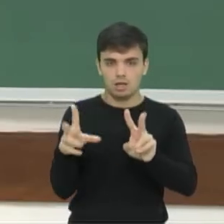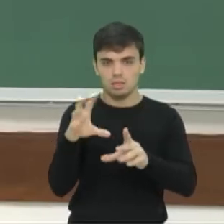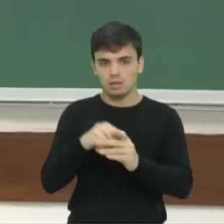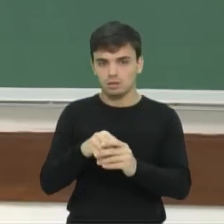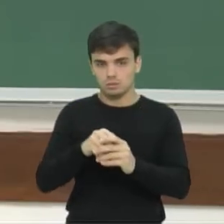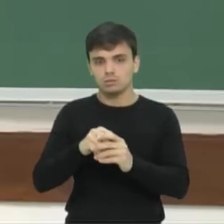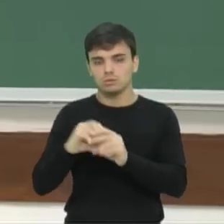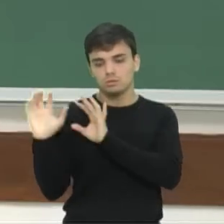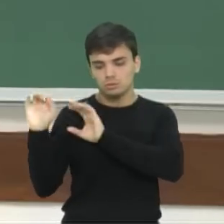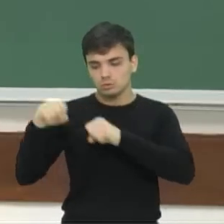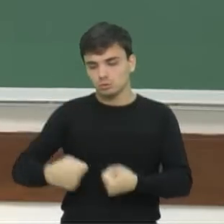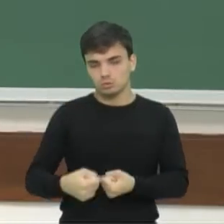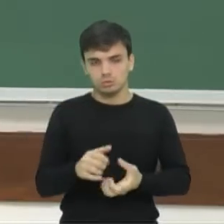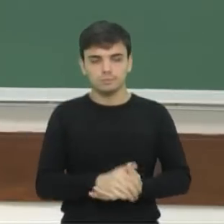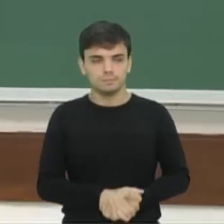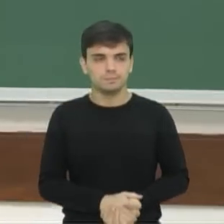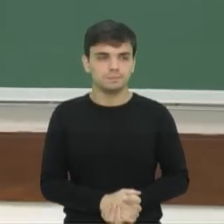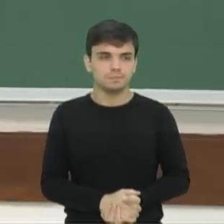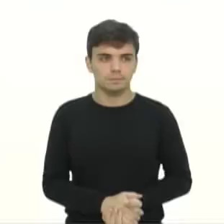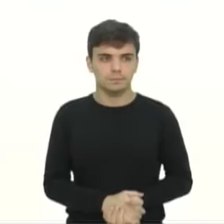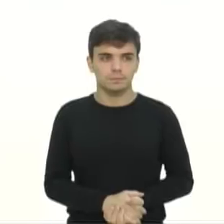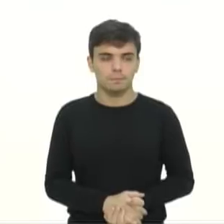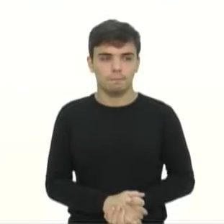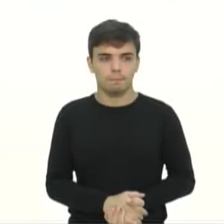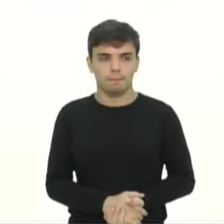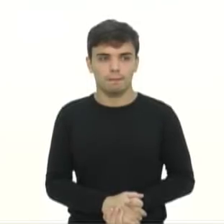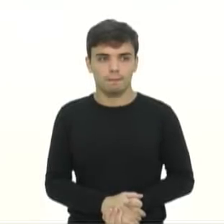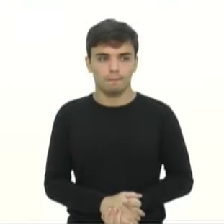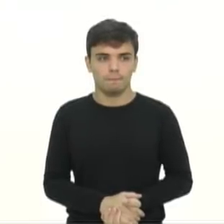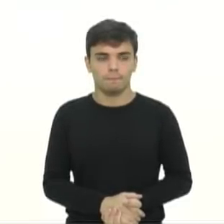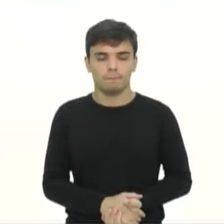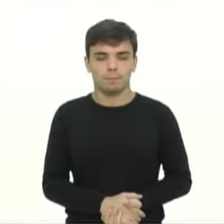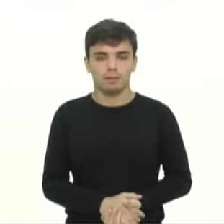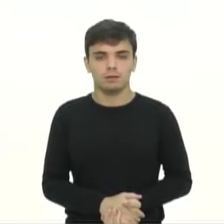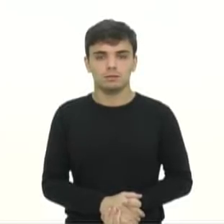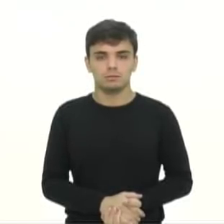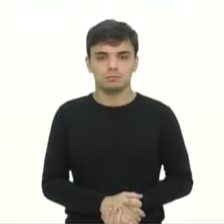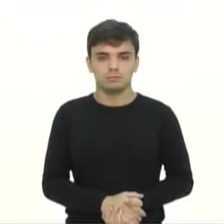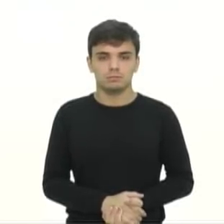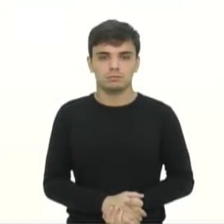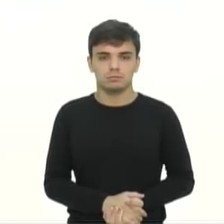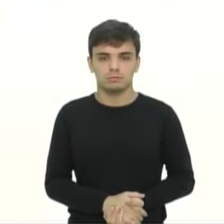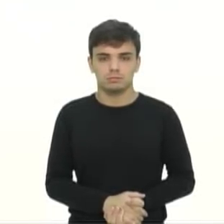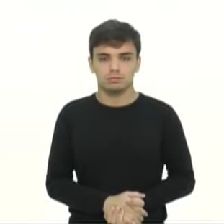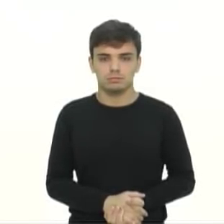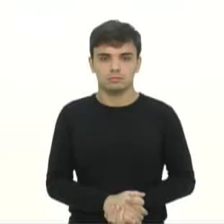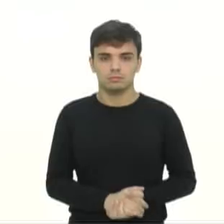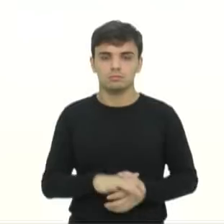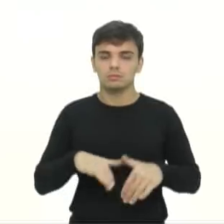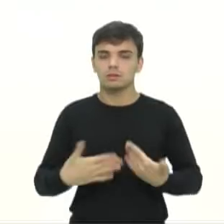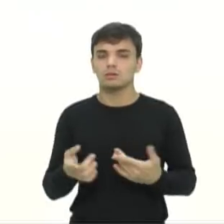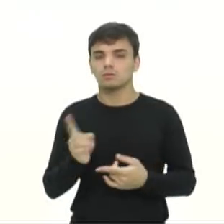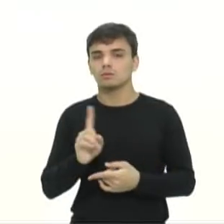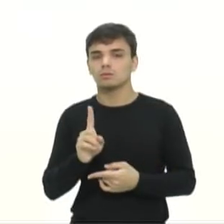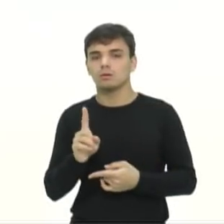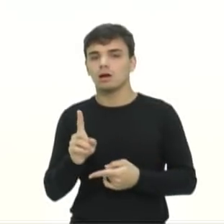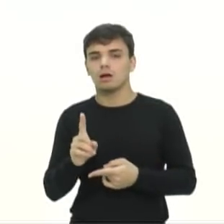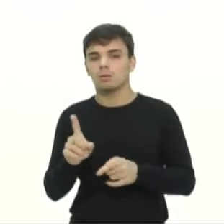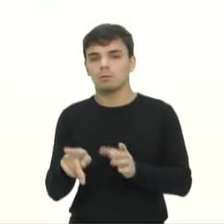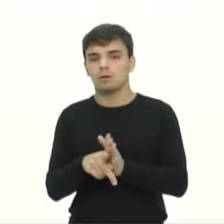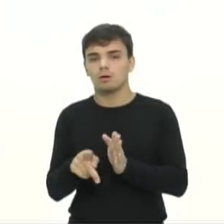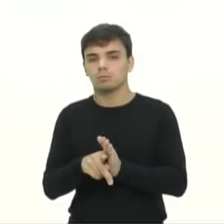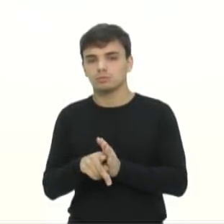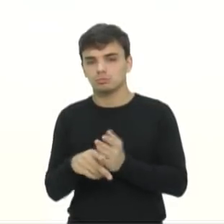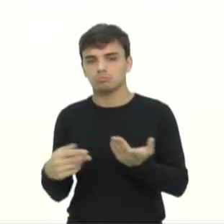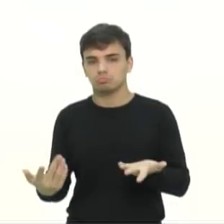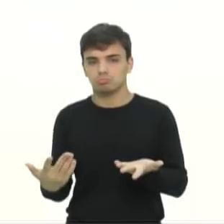ippon e vazare. Aqui nessa animação então está retratado um vazare, então não é uma queda perfeita, então foi uma